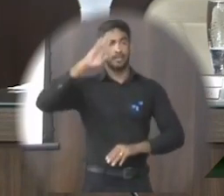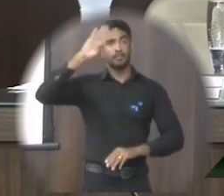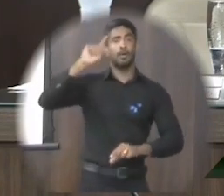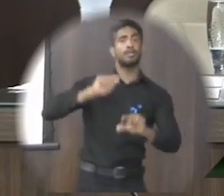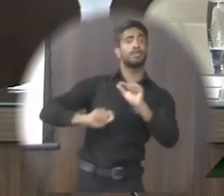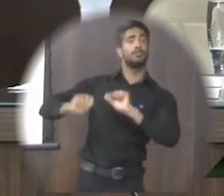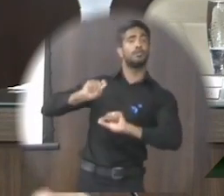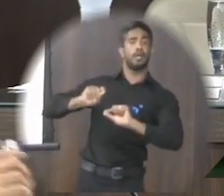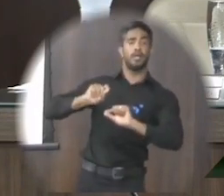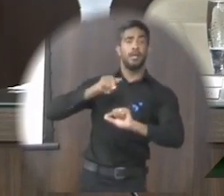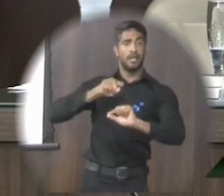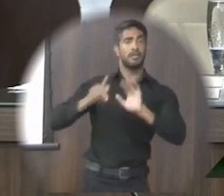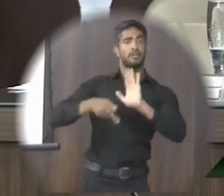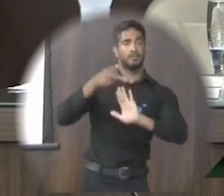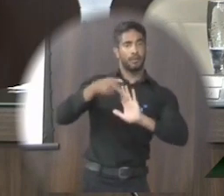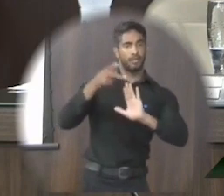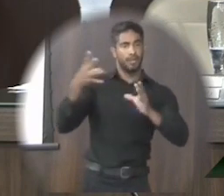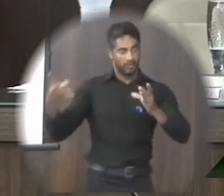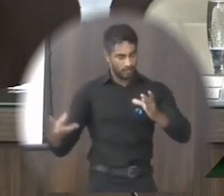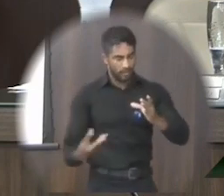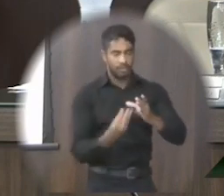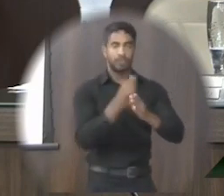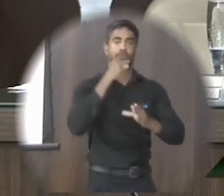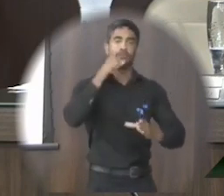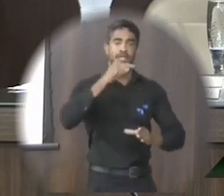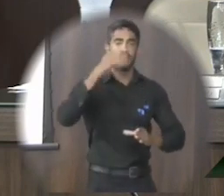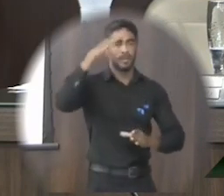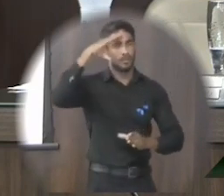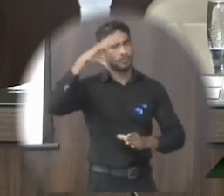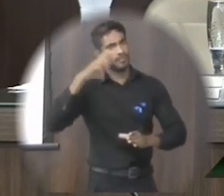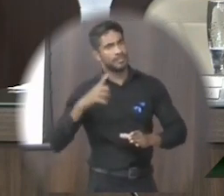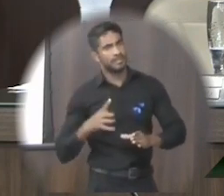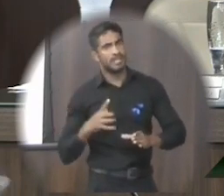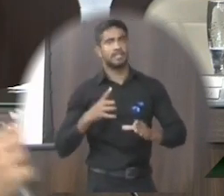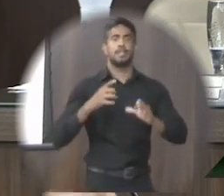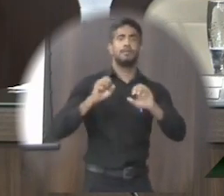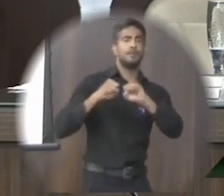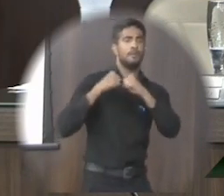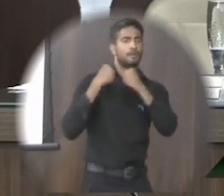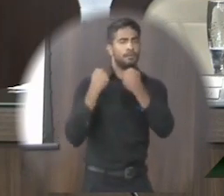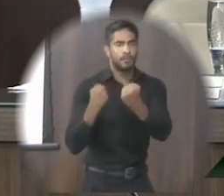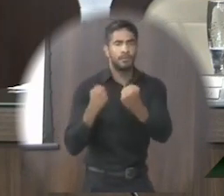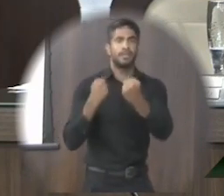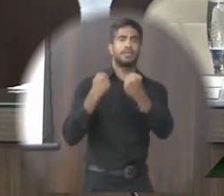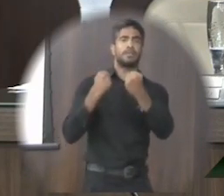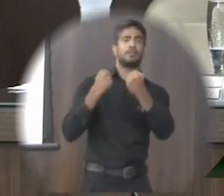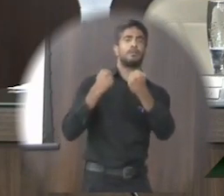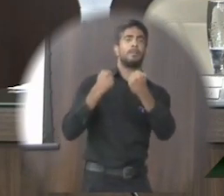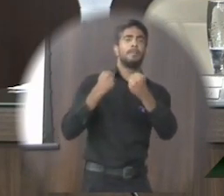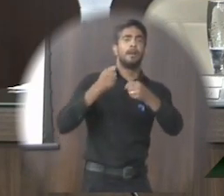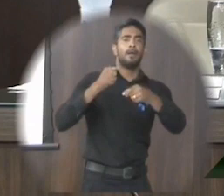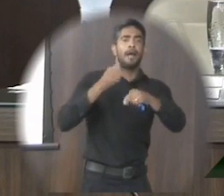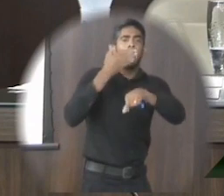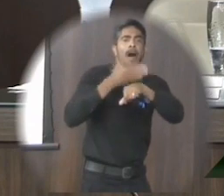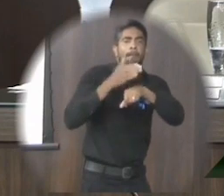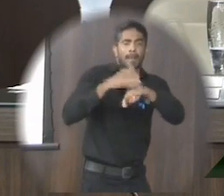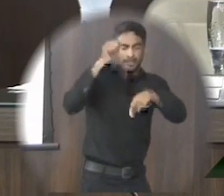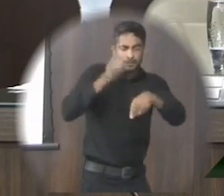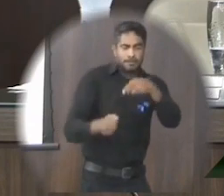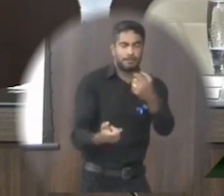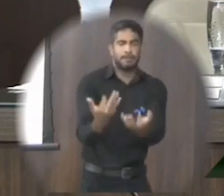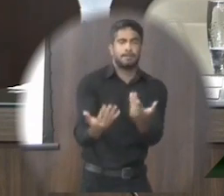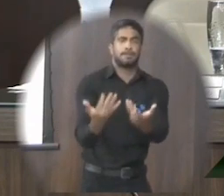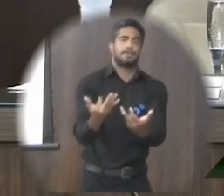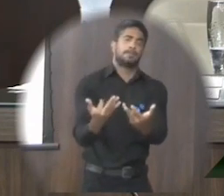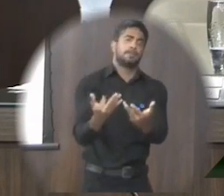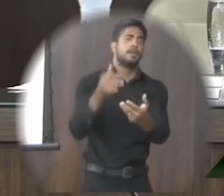O projeto de lei institui a Semana Municipal de Conscientização, Prevenção e Combate à Prática de Queimadas Urbanas e